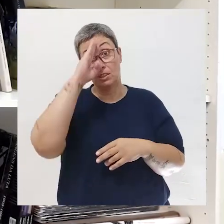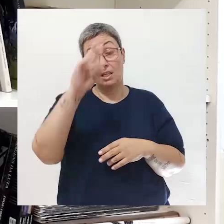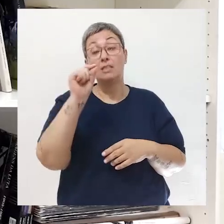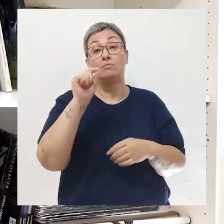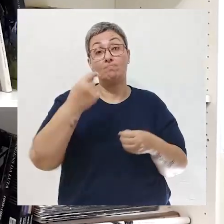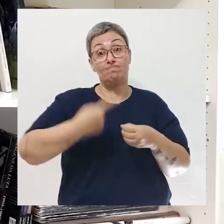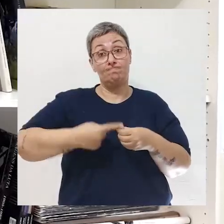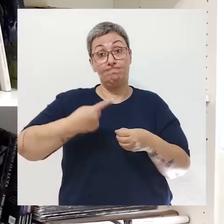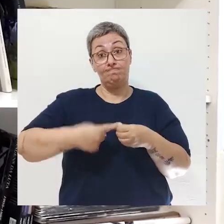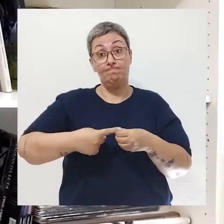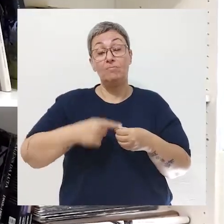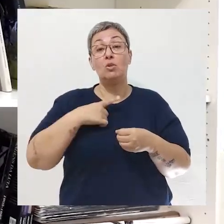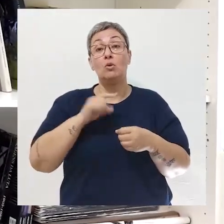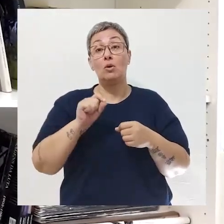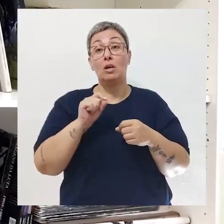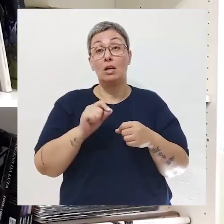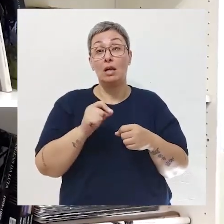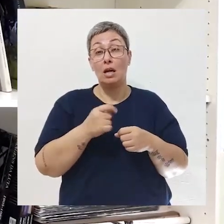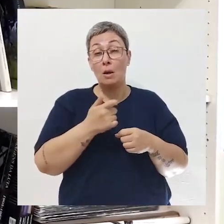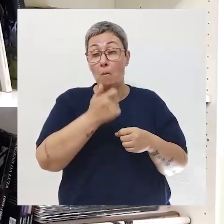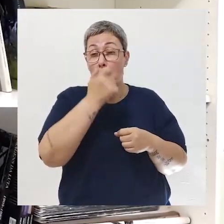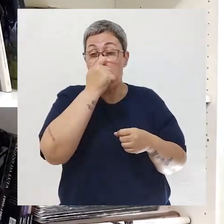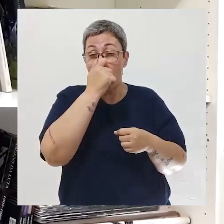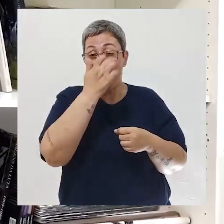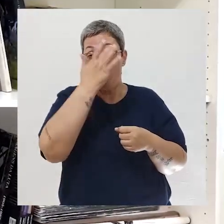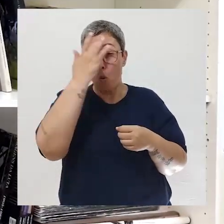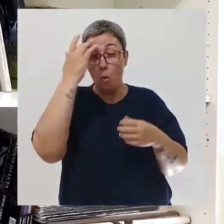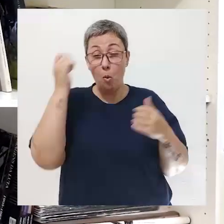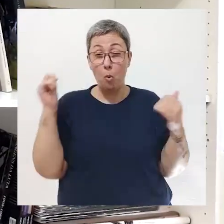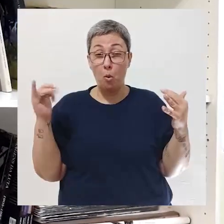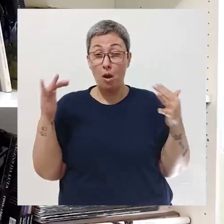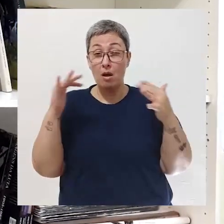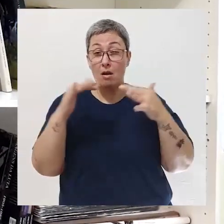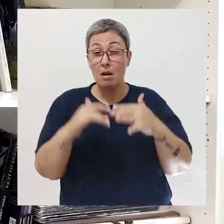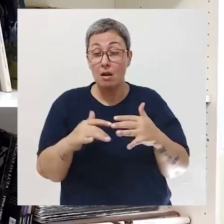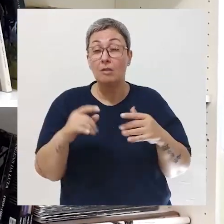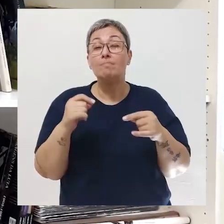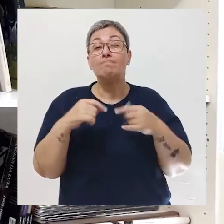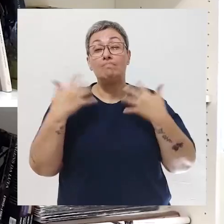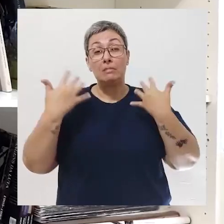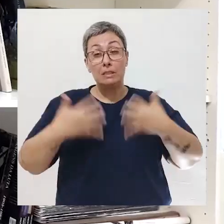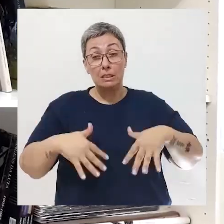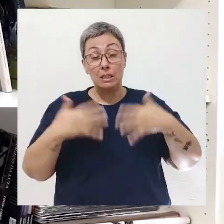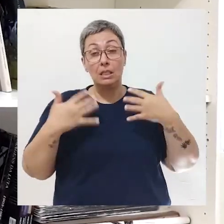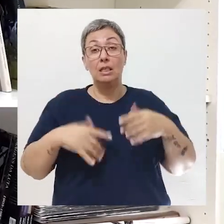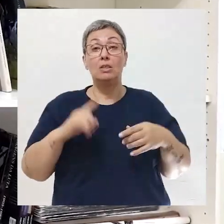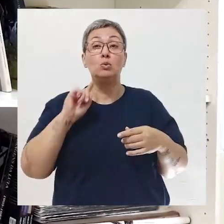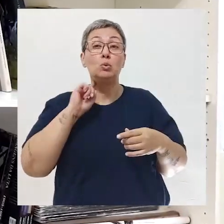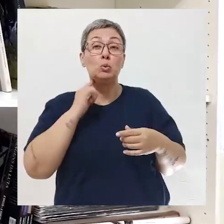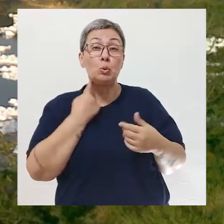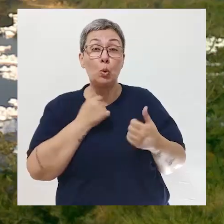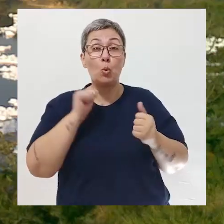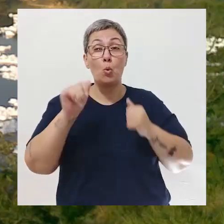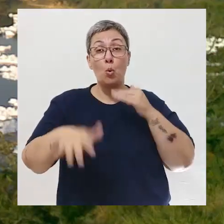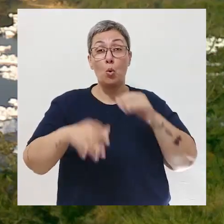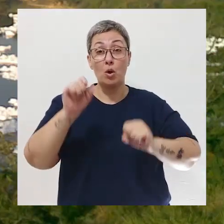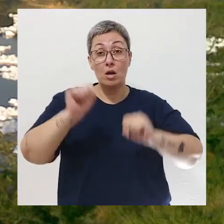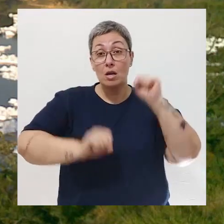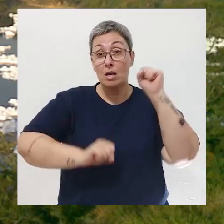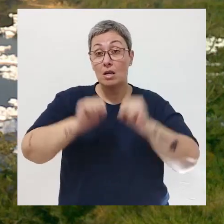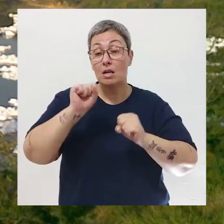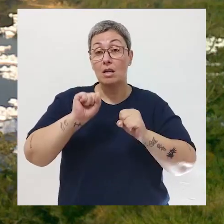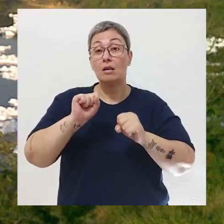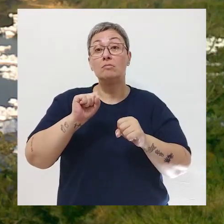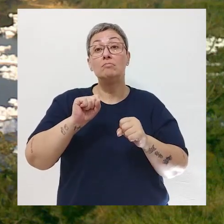cidade e a sua superpopulação. O rio recebe grande volume de esgoto industrial